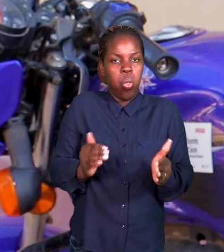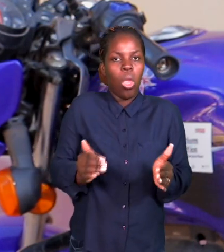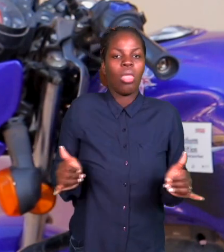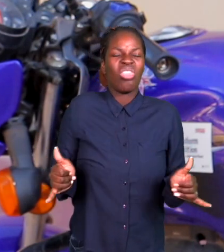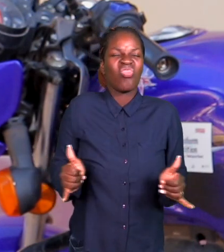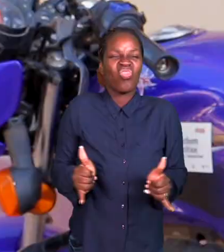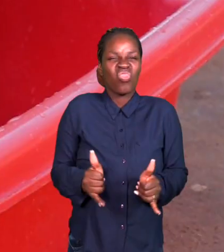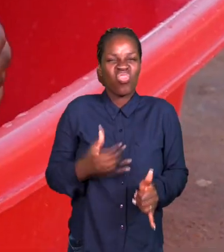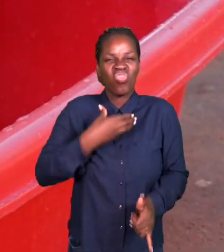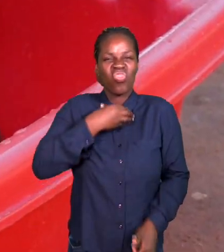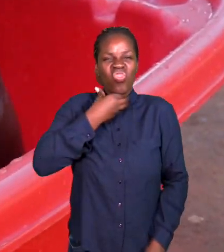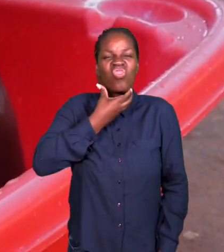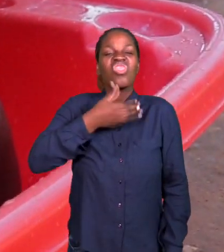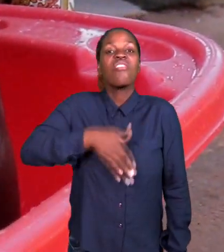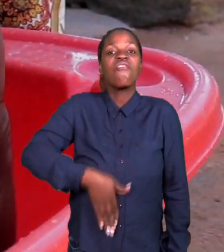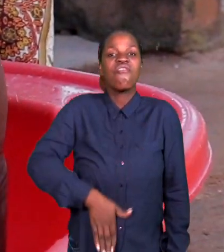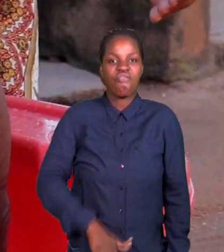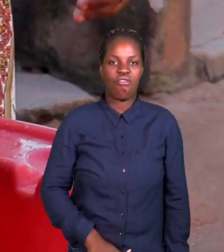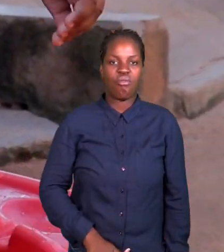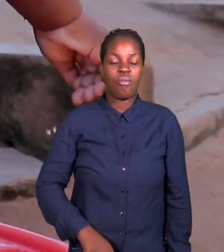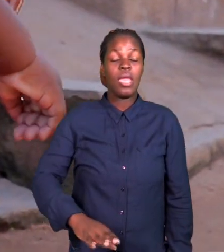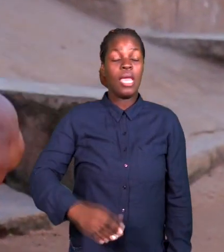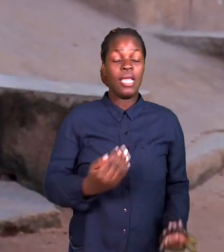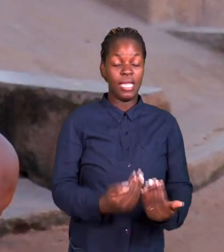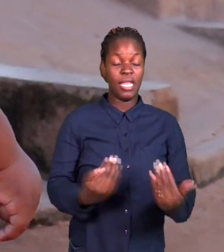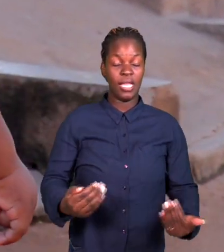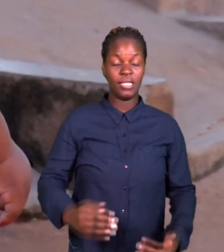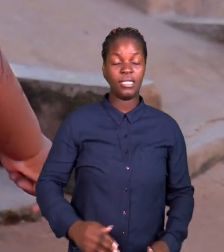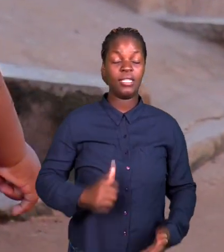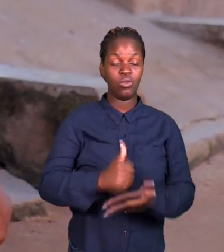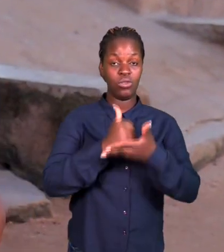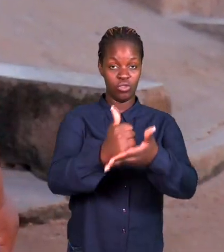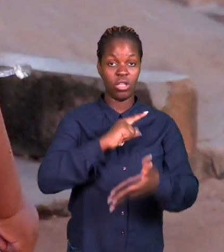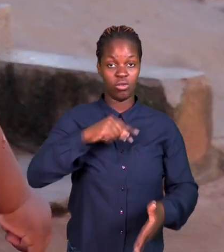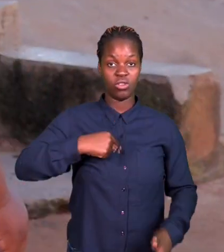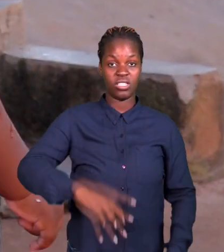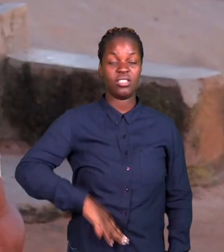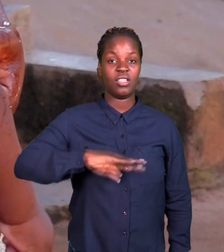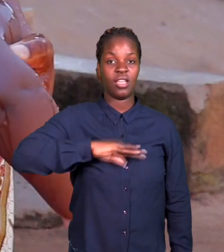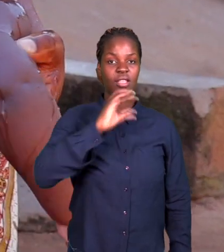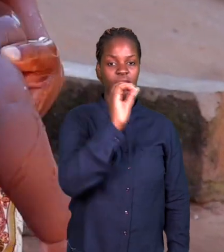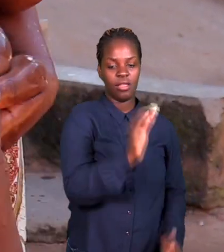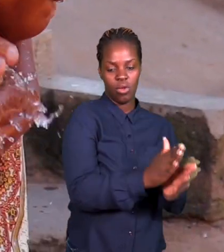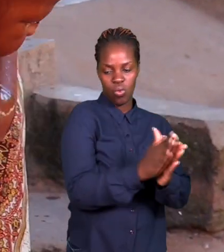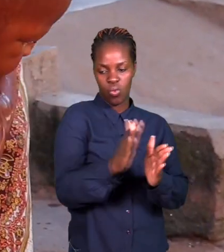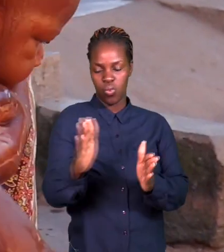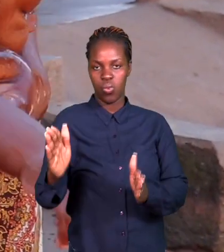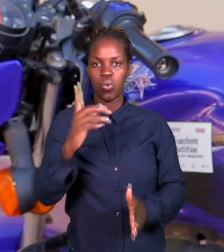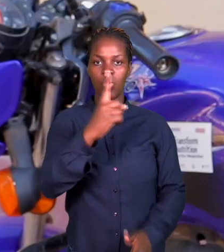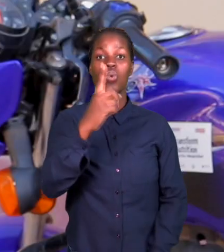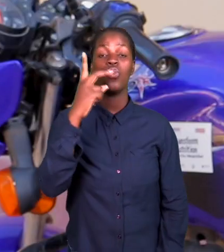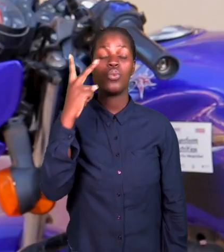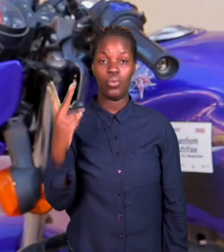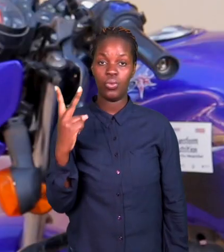é a desnutrição crónica, especificamente para as crianças de 0 a 12 anos.